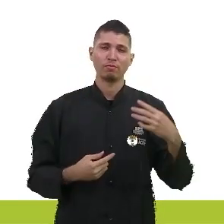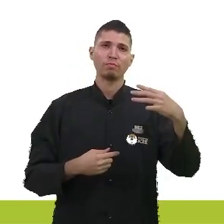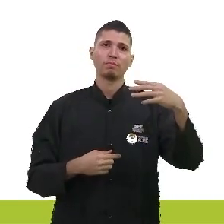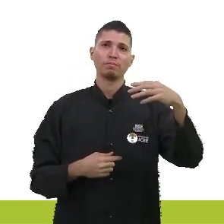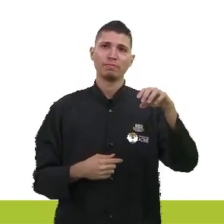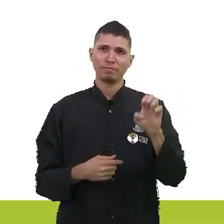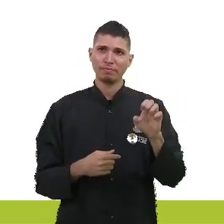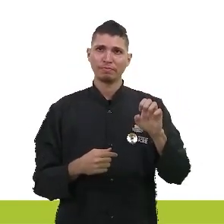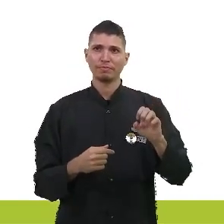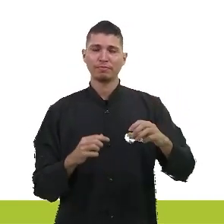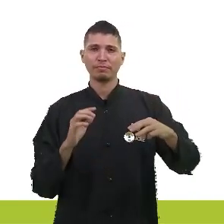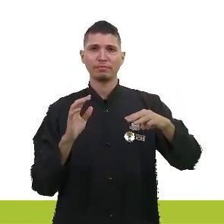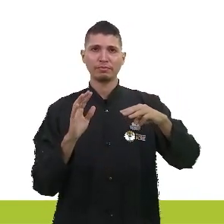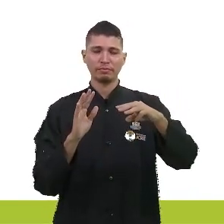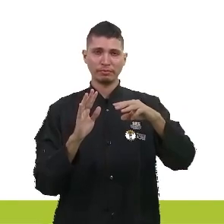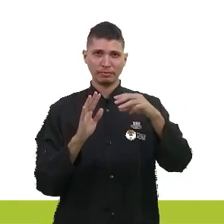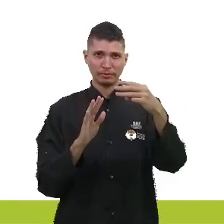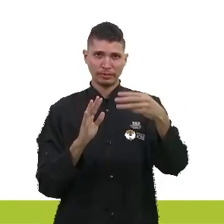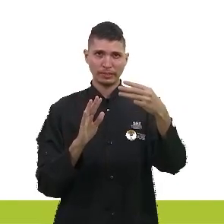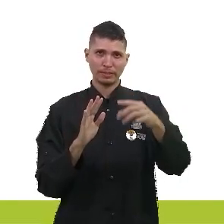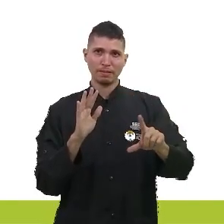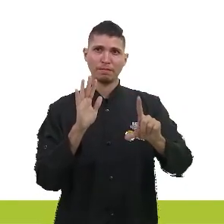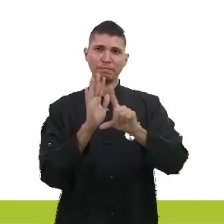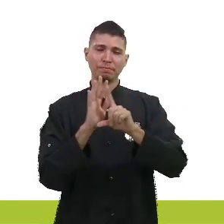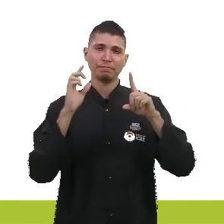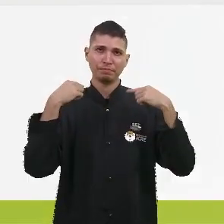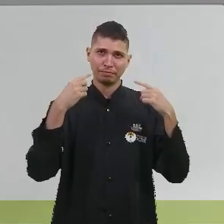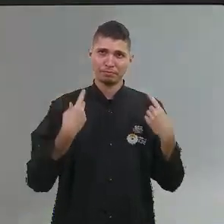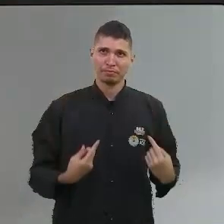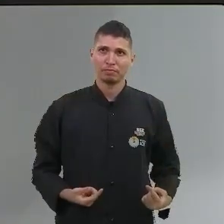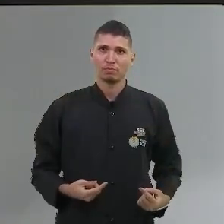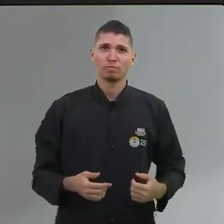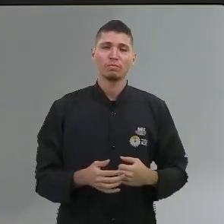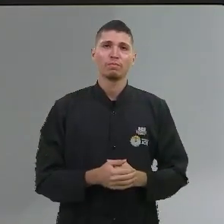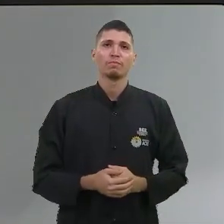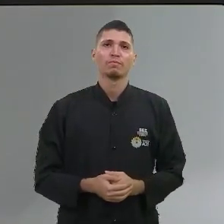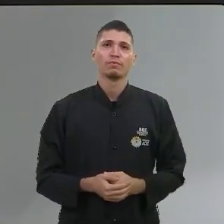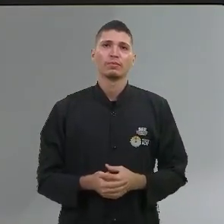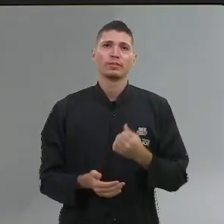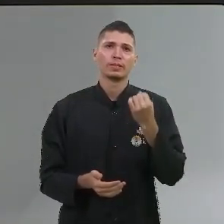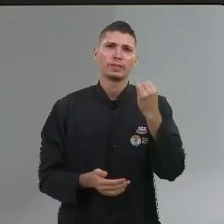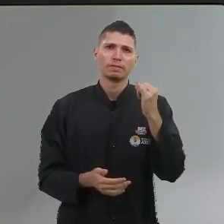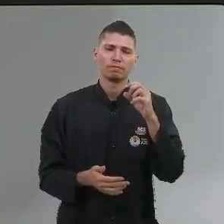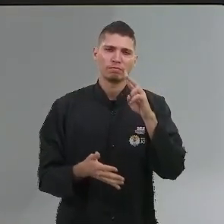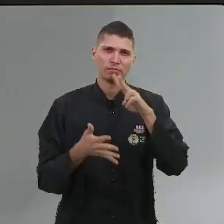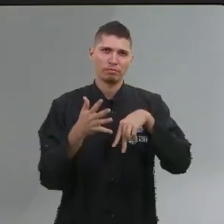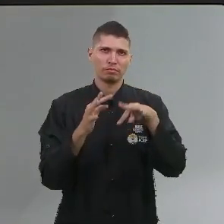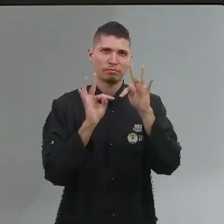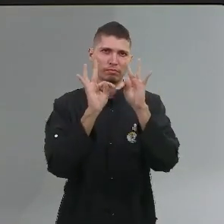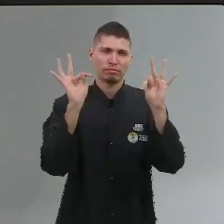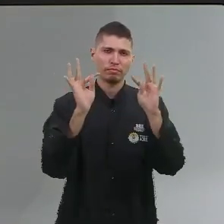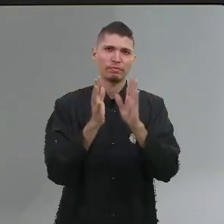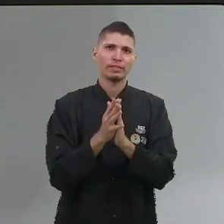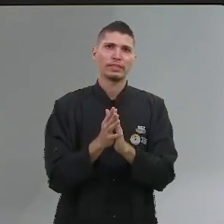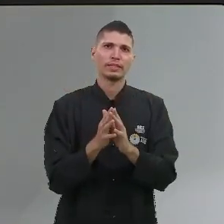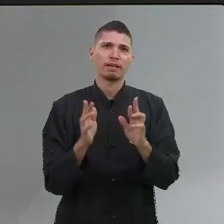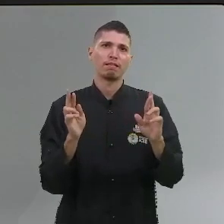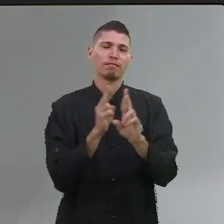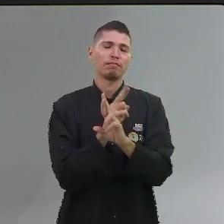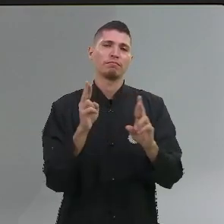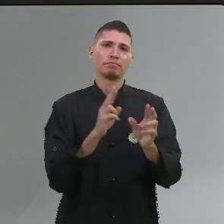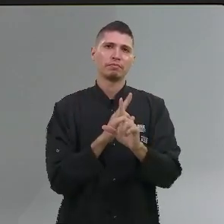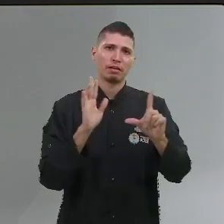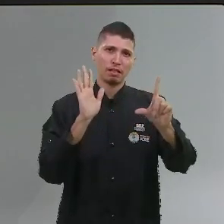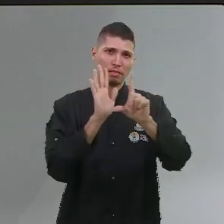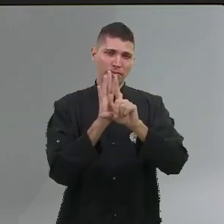cinto de segurança está ligada à lei da inércia. Se vocês lembrarem aí, na primeira questão,